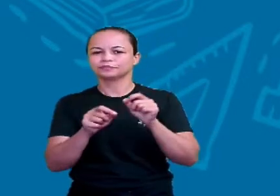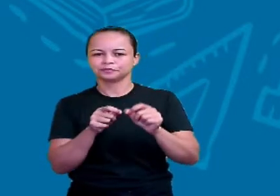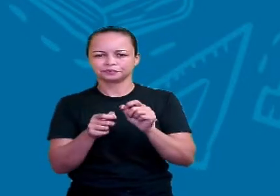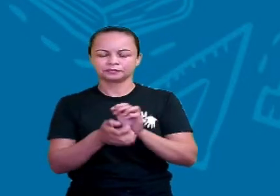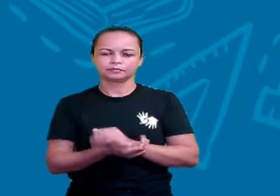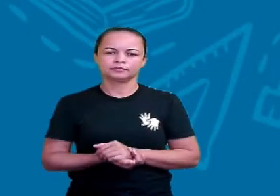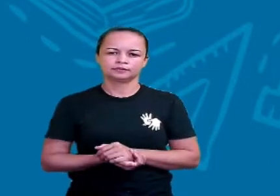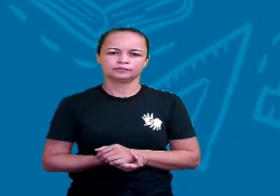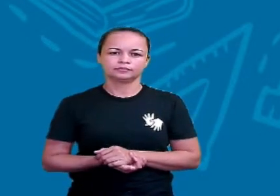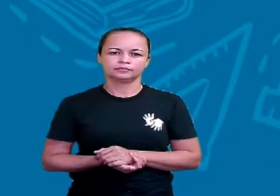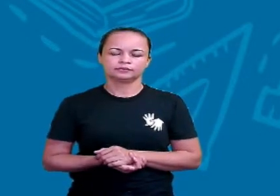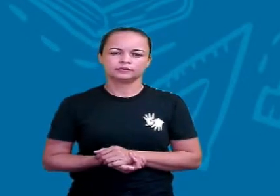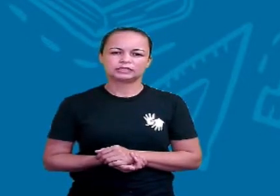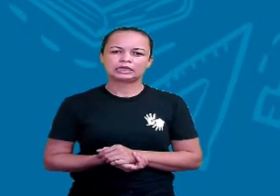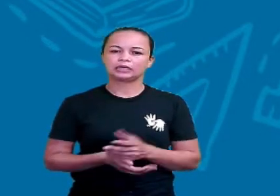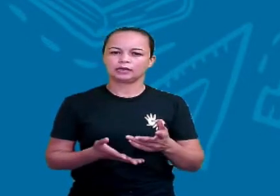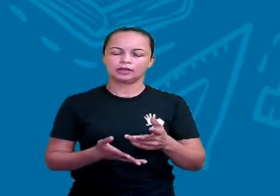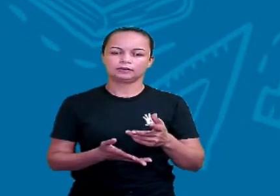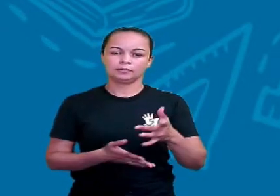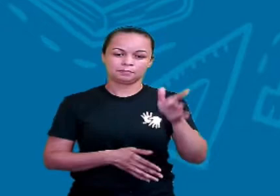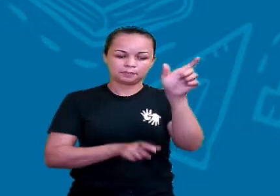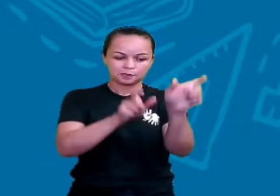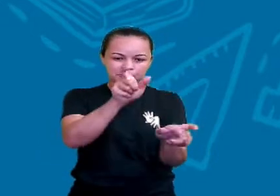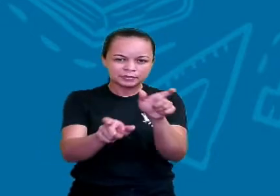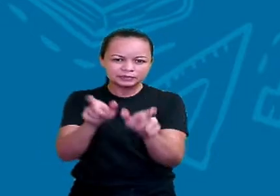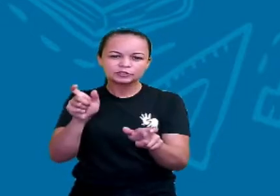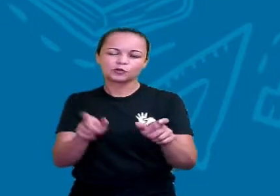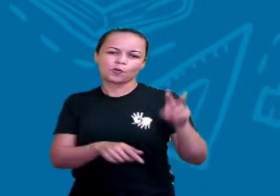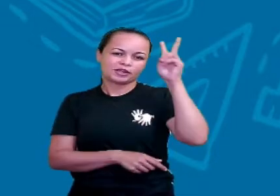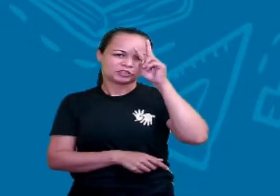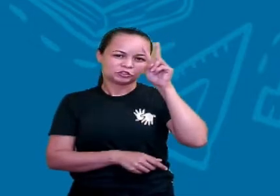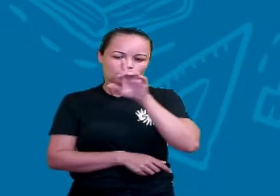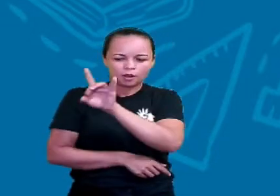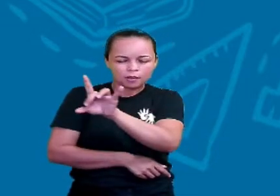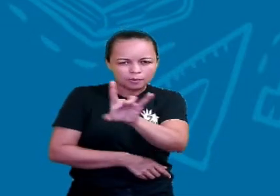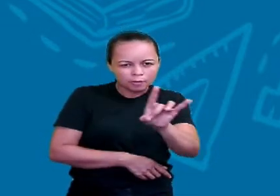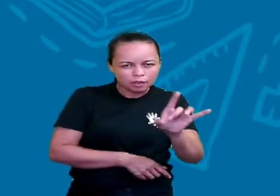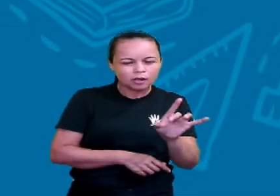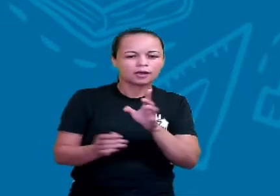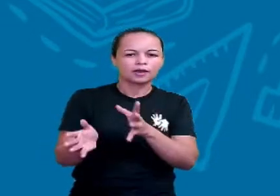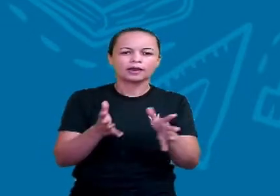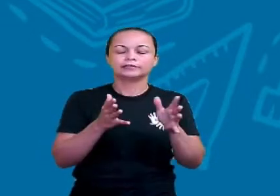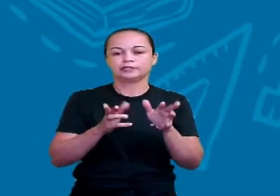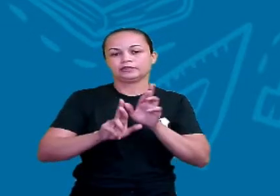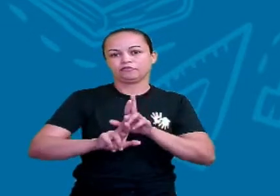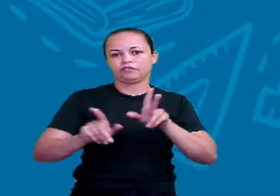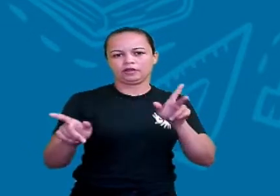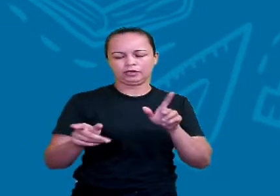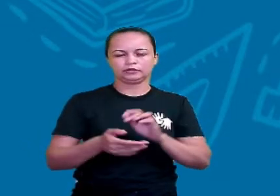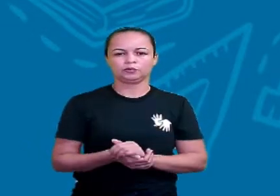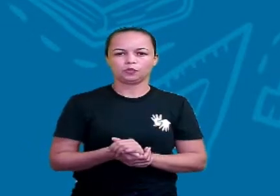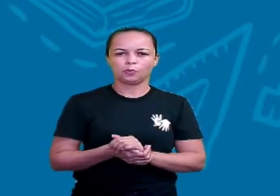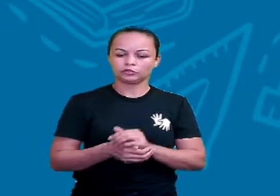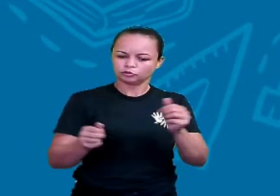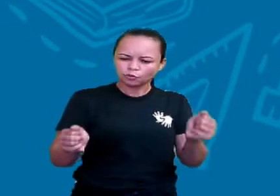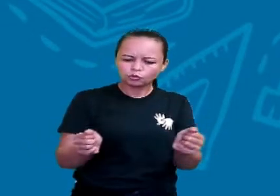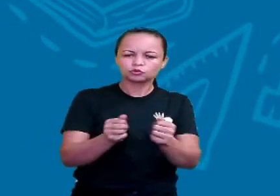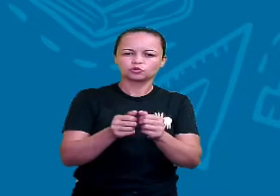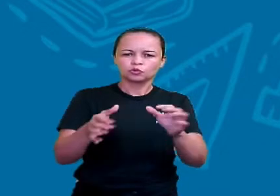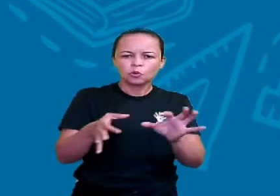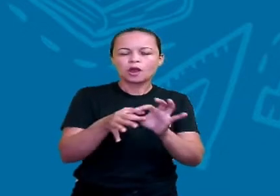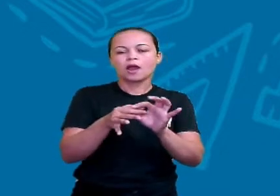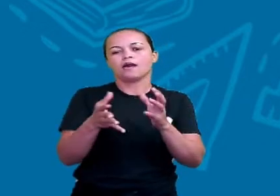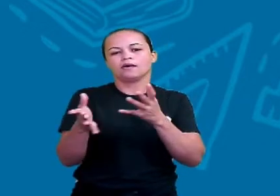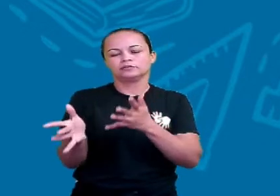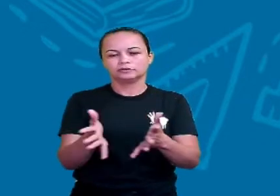Cada pessoa tem uma história só sua, diferente da história da outra pessoa. E quando essas histórias se cruzam, contribuímos umas com